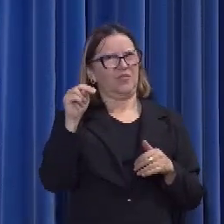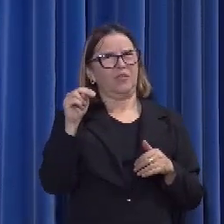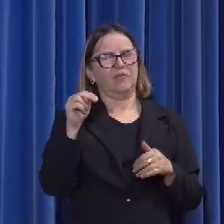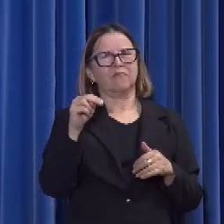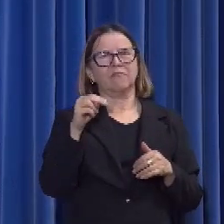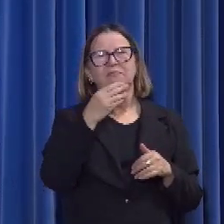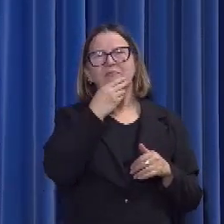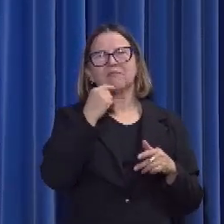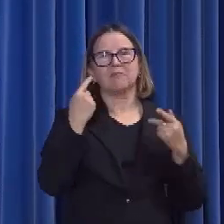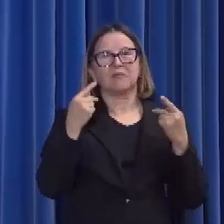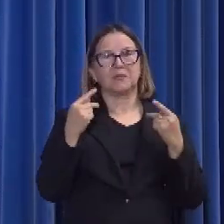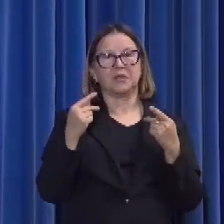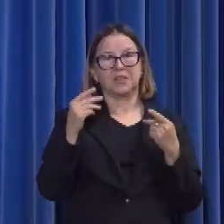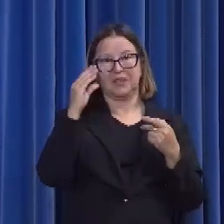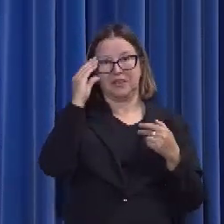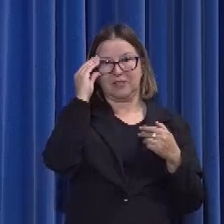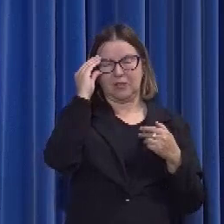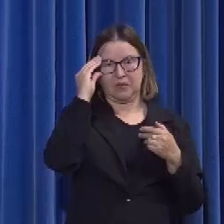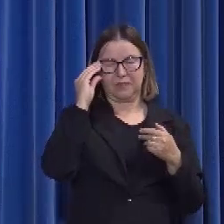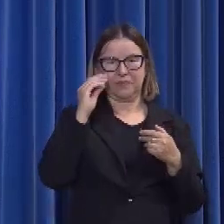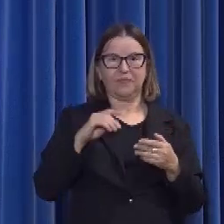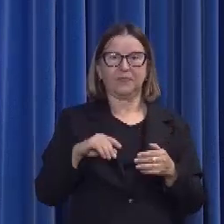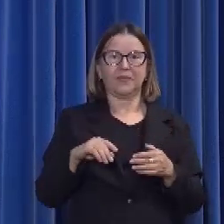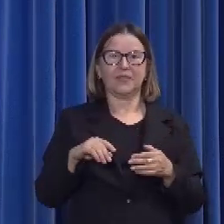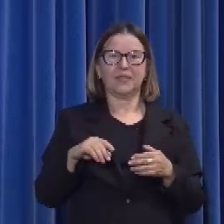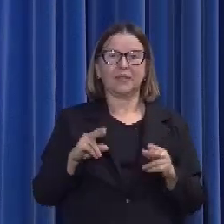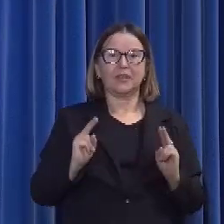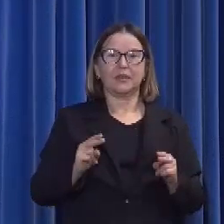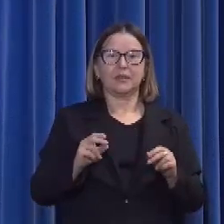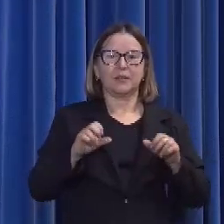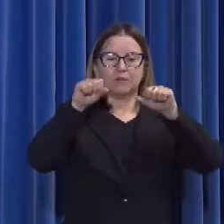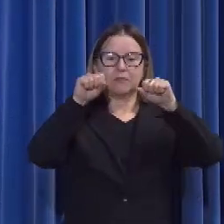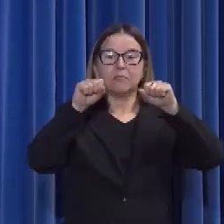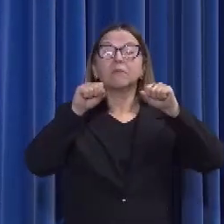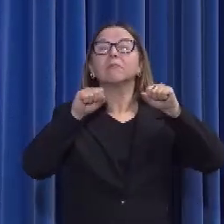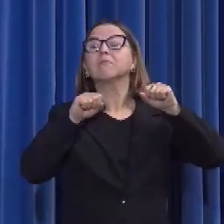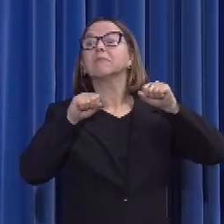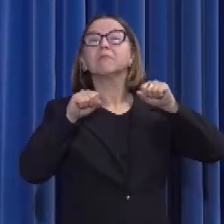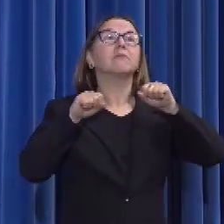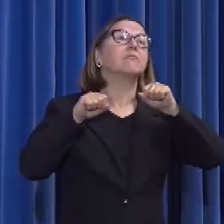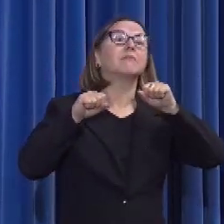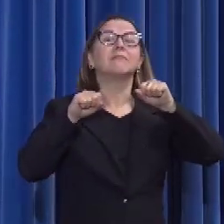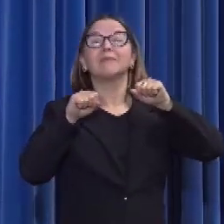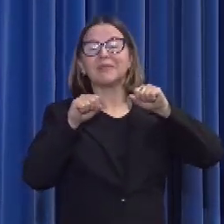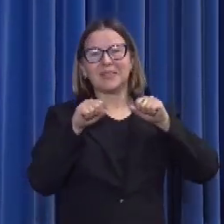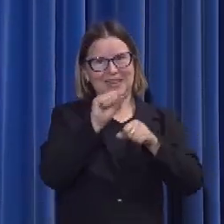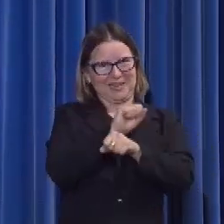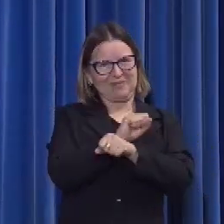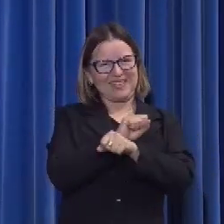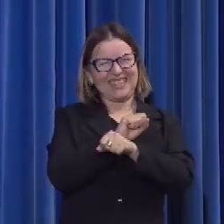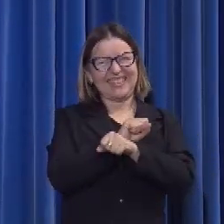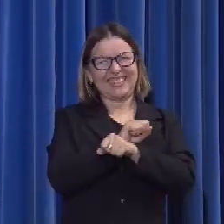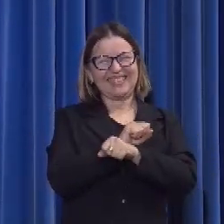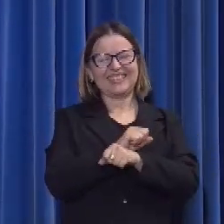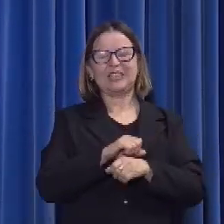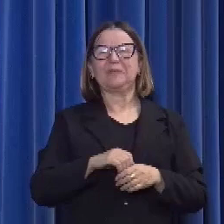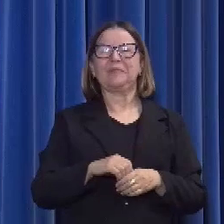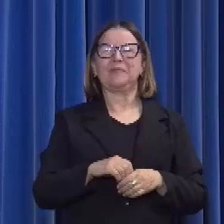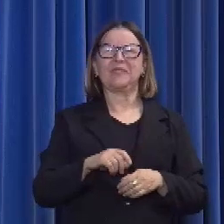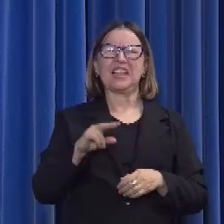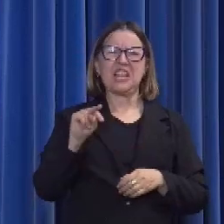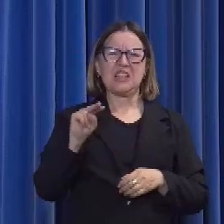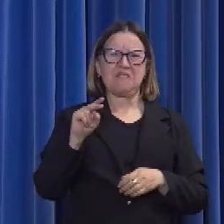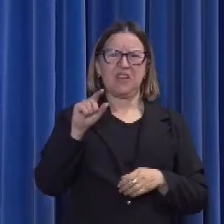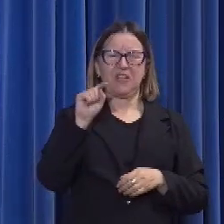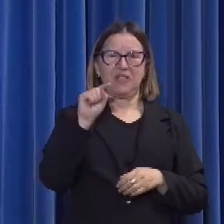esticando o pescoço. É você estar num show, um artista que você gosta muito e você está bem atrás